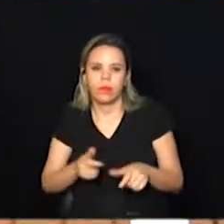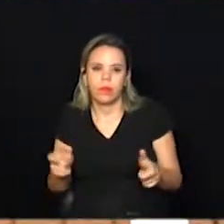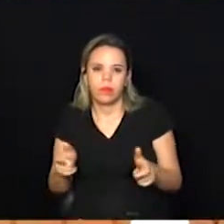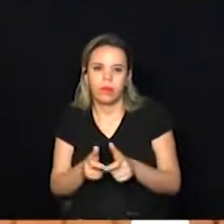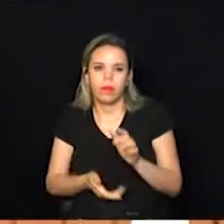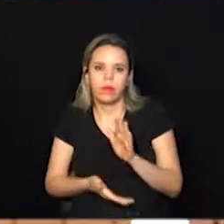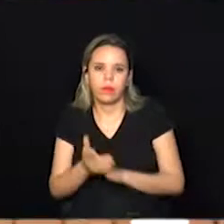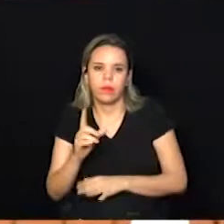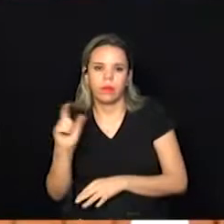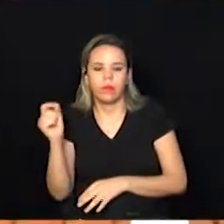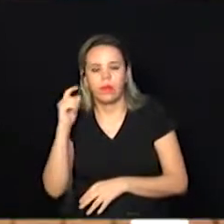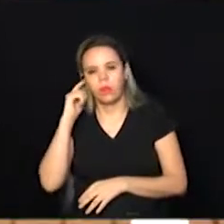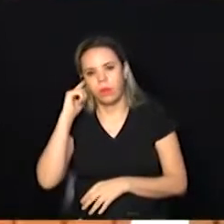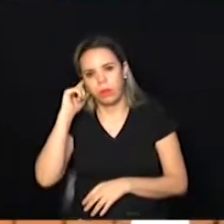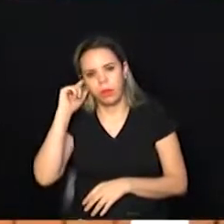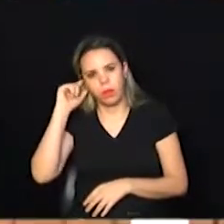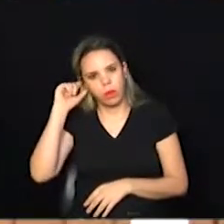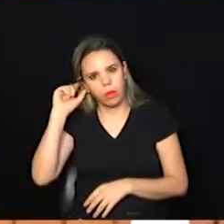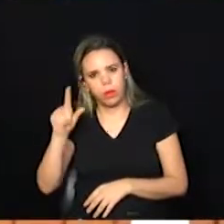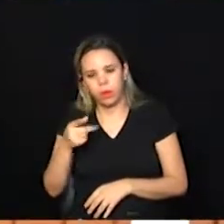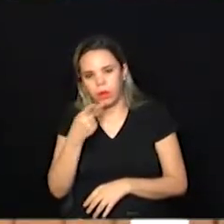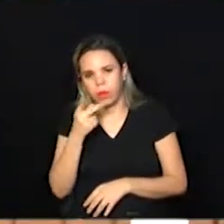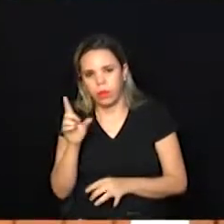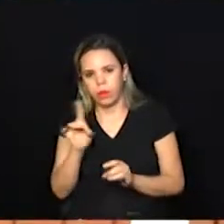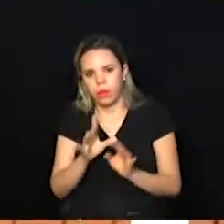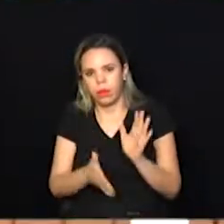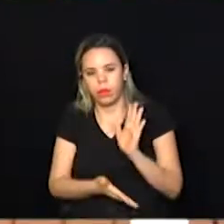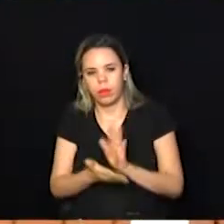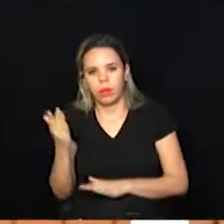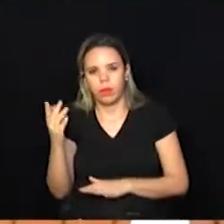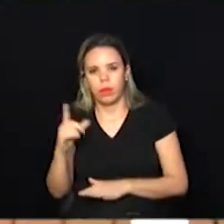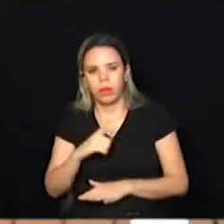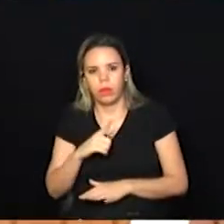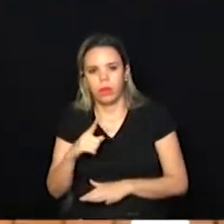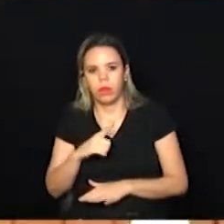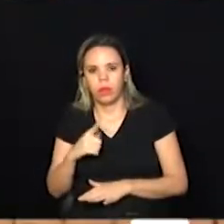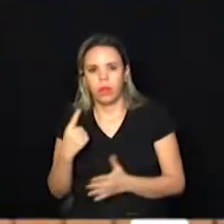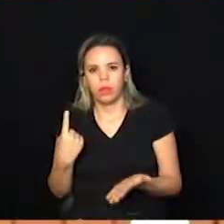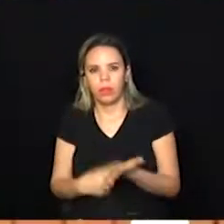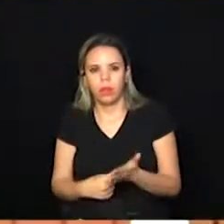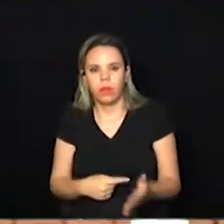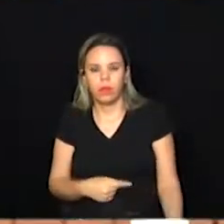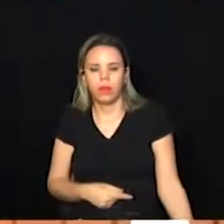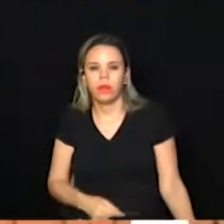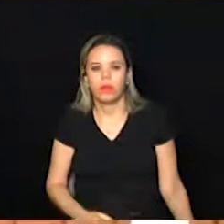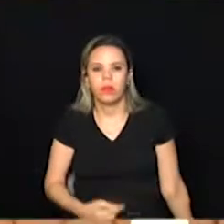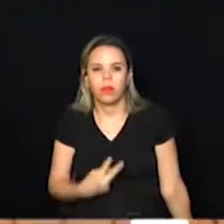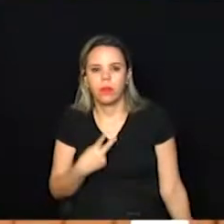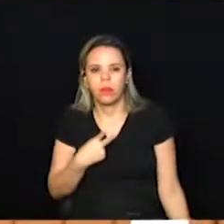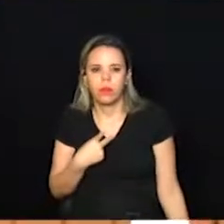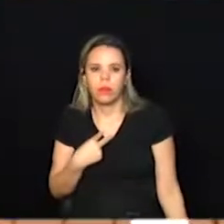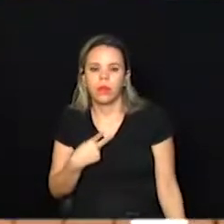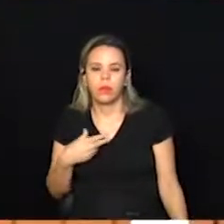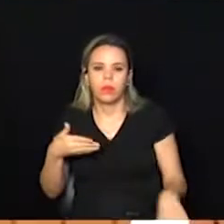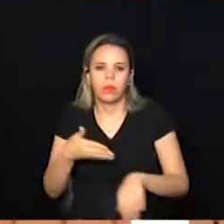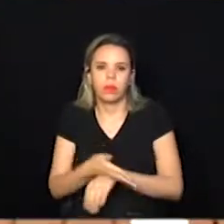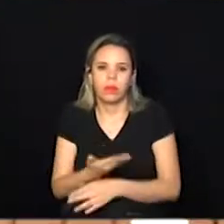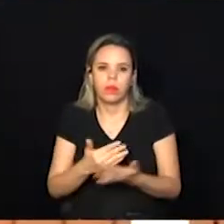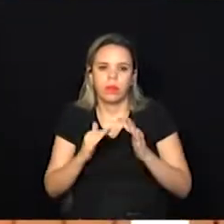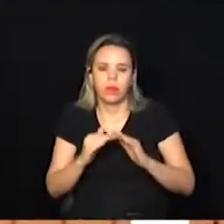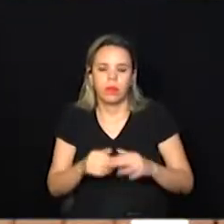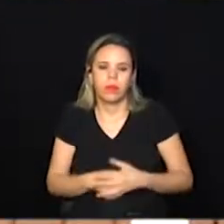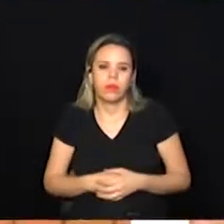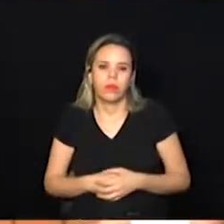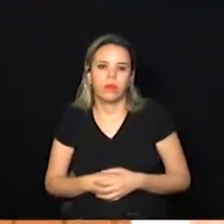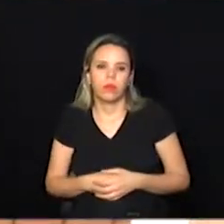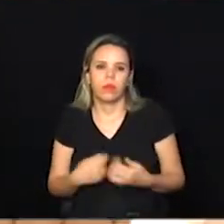logo sair, logo em seguida da minha fala, vou ter que sair, que eu tenho uma agenda, que é uma visita numa escola. Então, eu vou